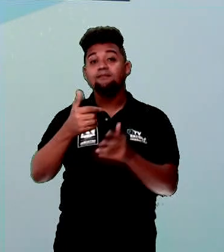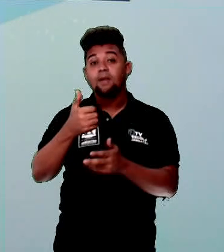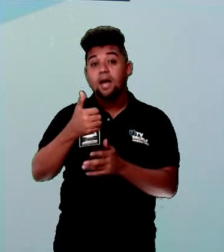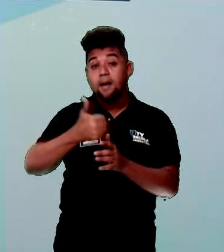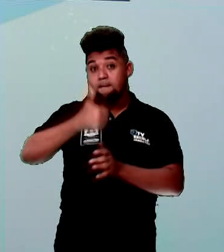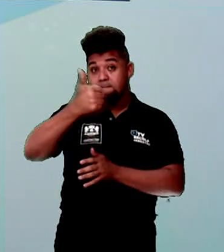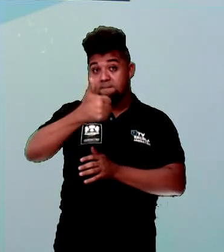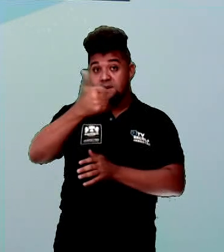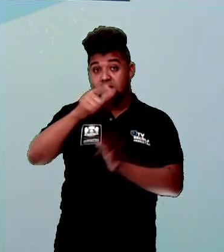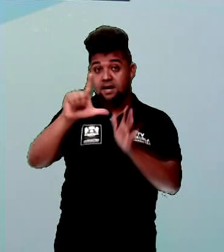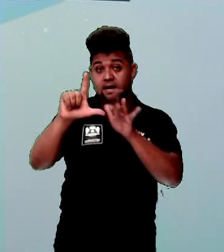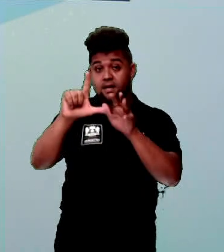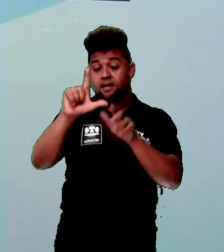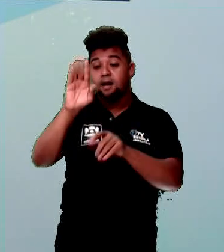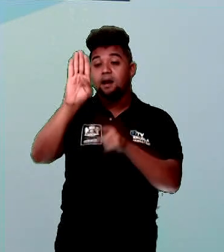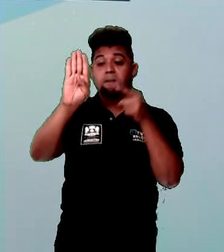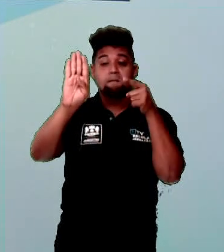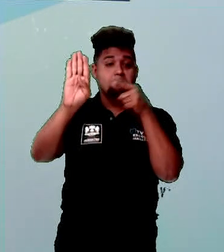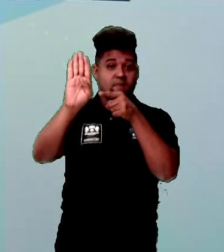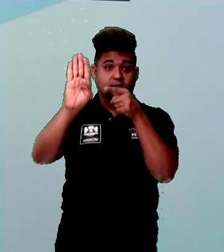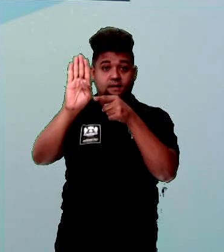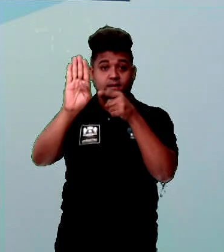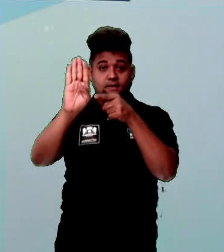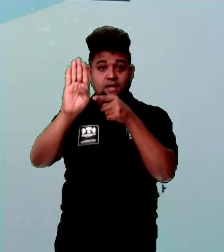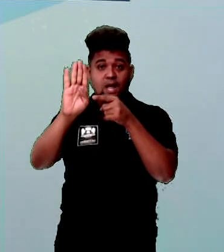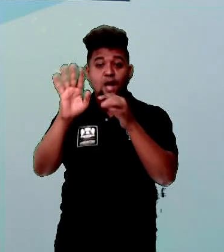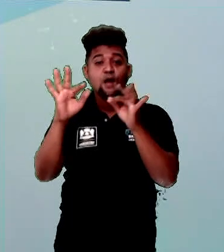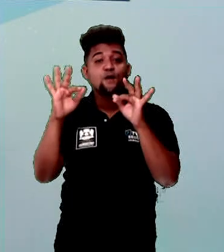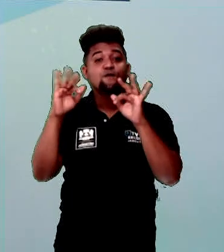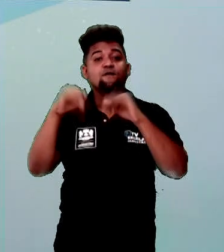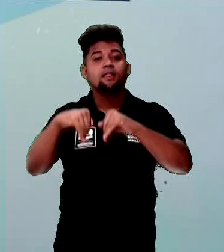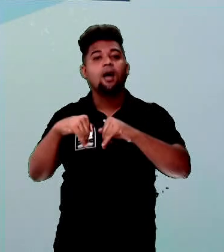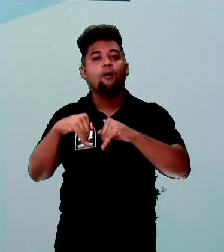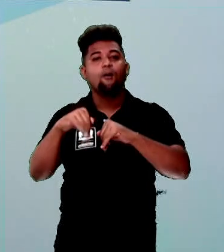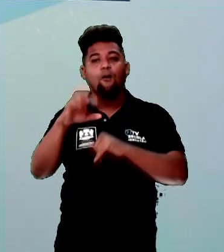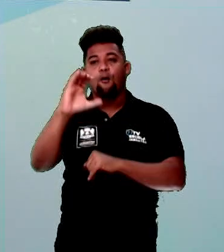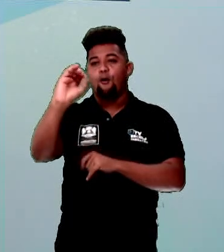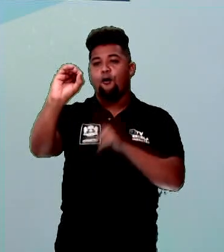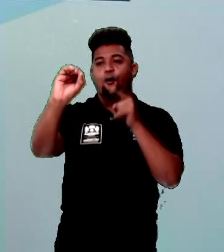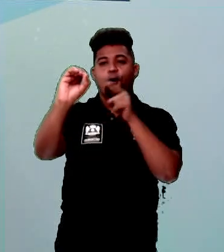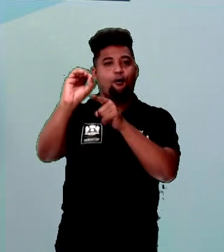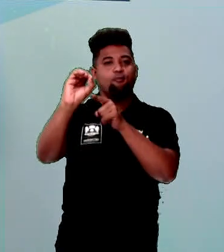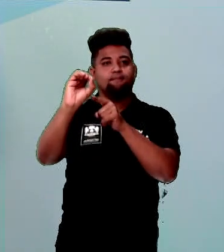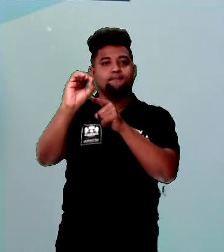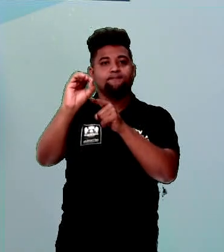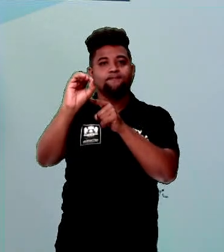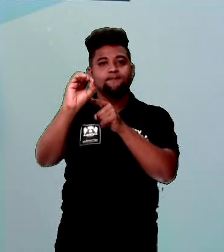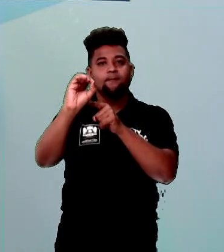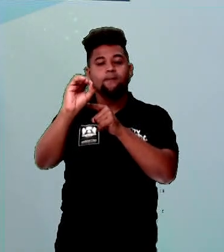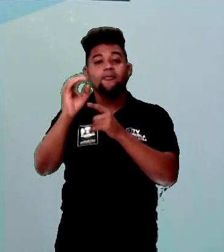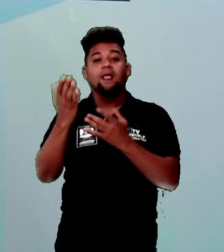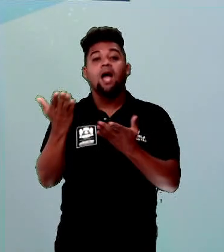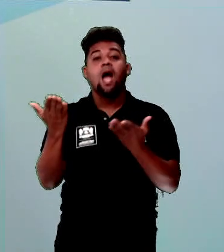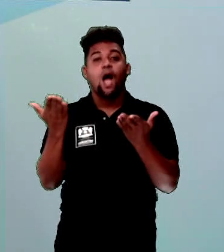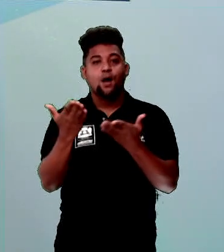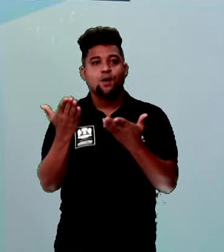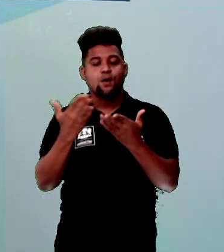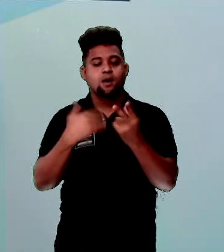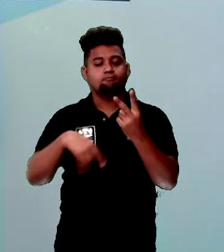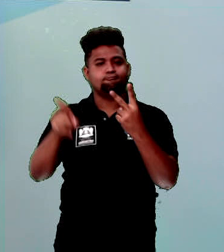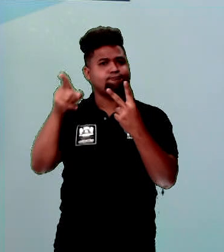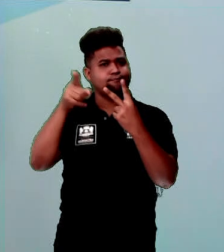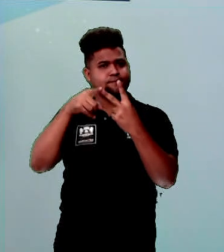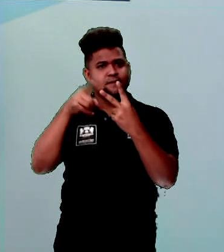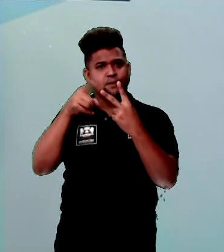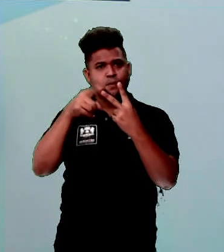é o B e a letra final, o O. Agora, na segunda palavra, bem parecida